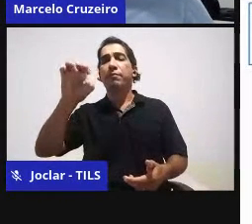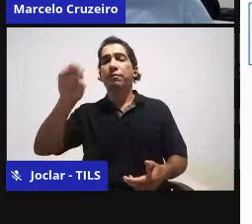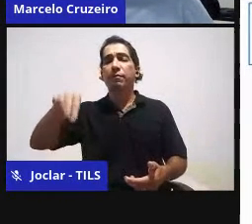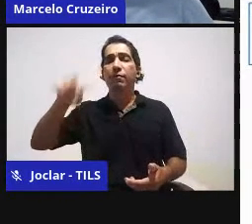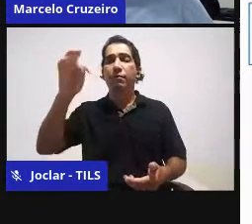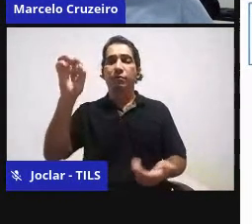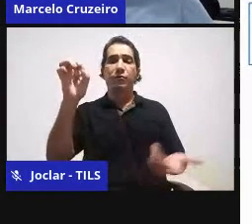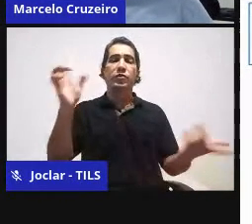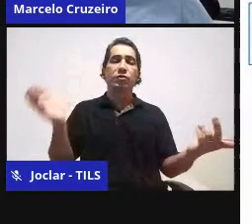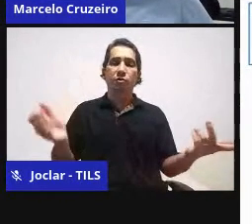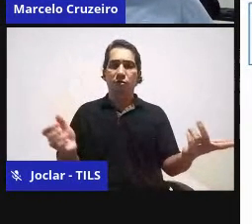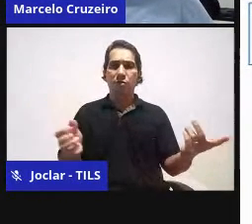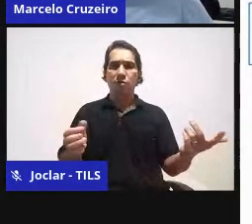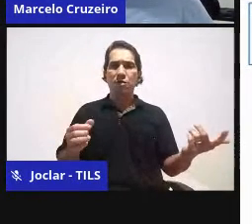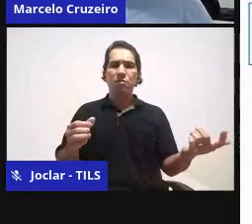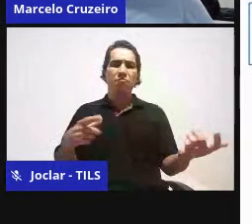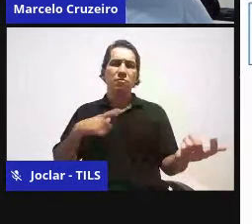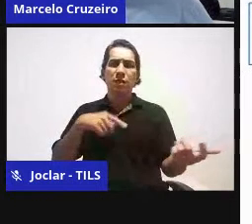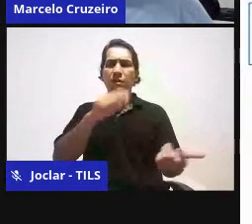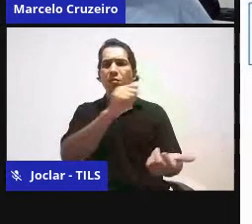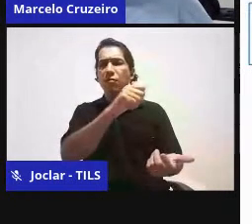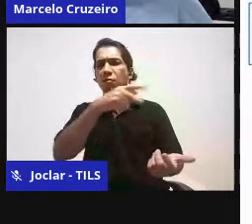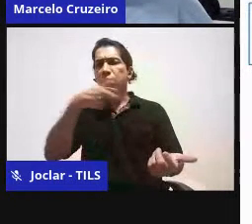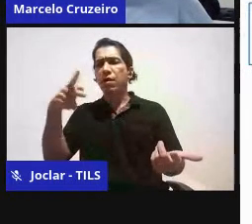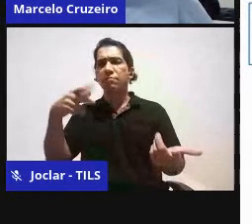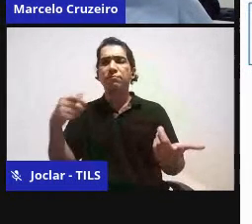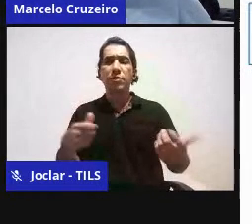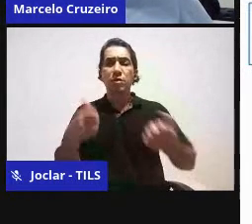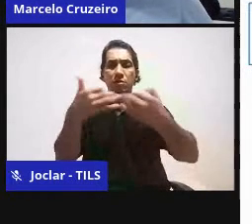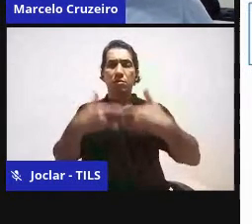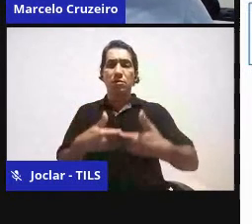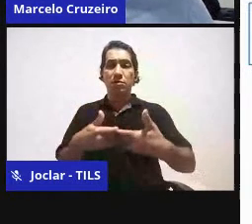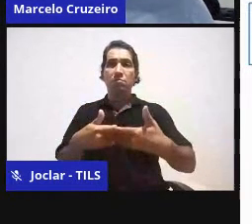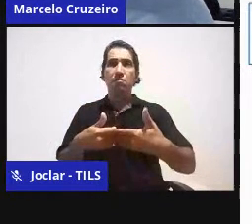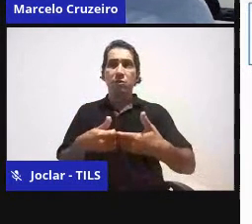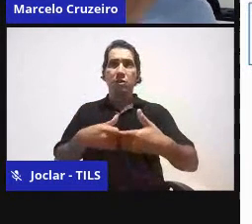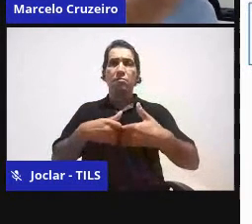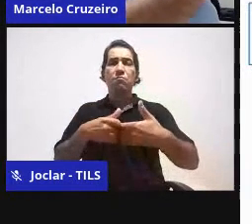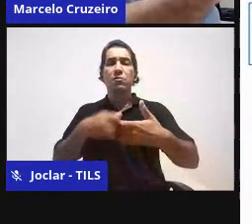quantidade o teu percurso para você chegar até o teu trabalho,